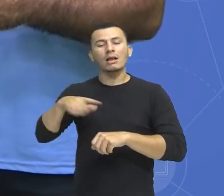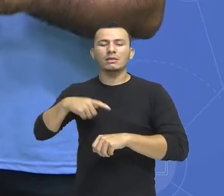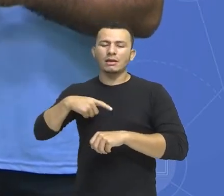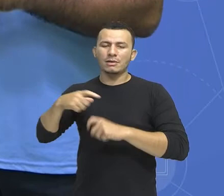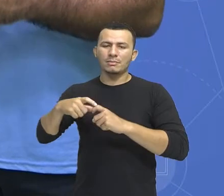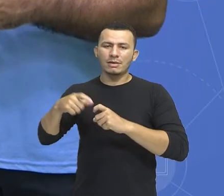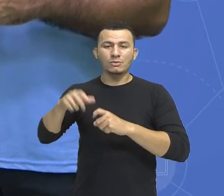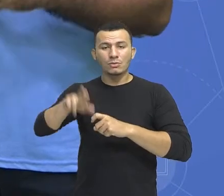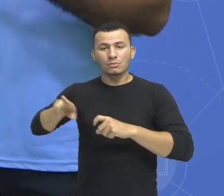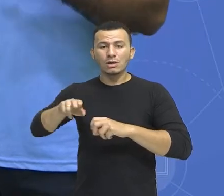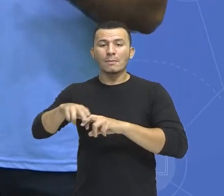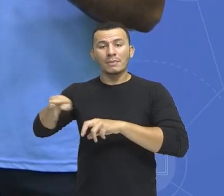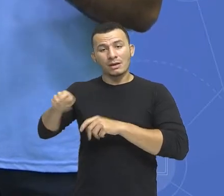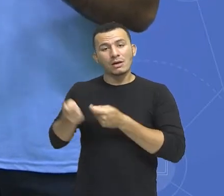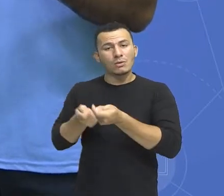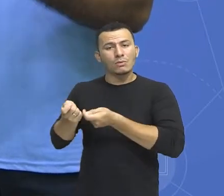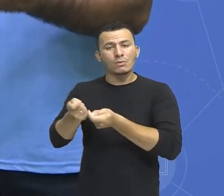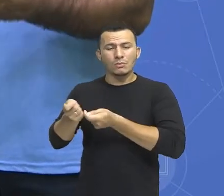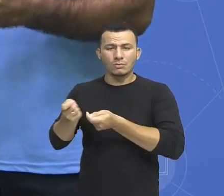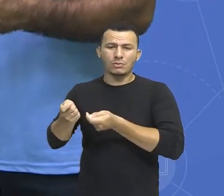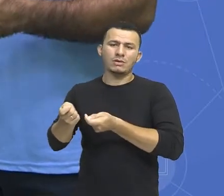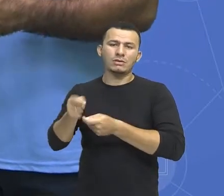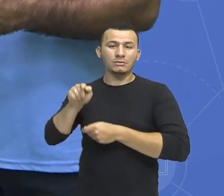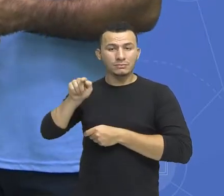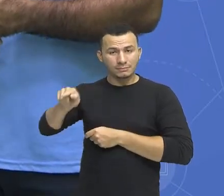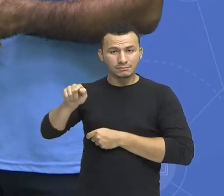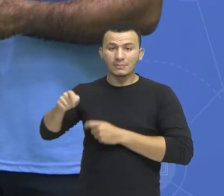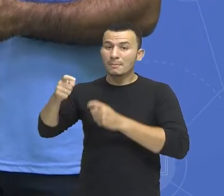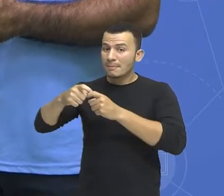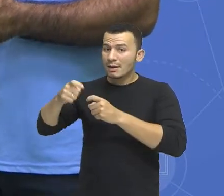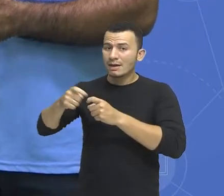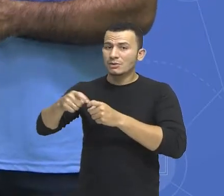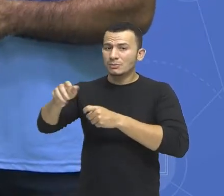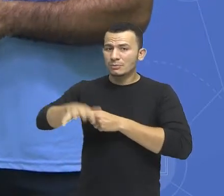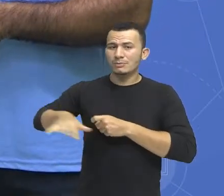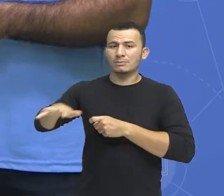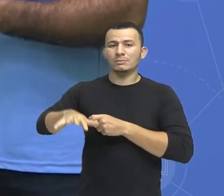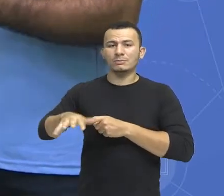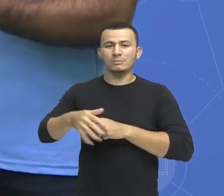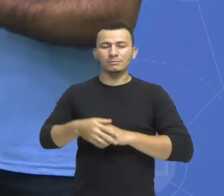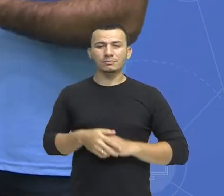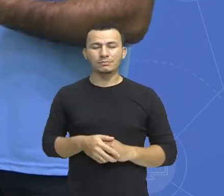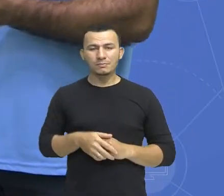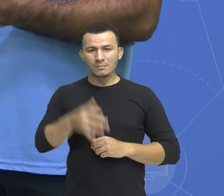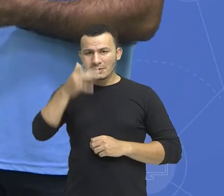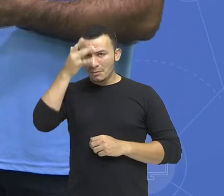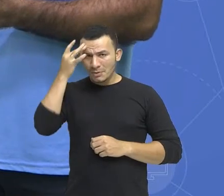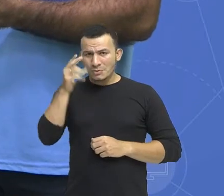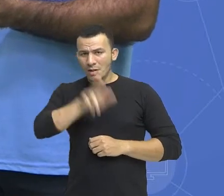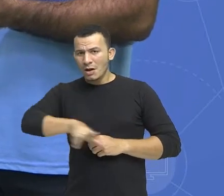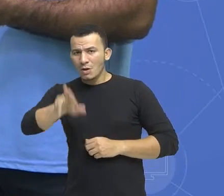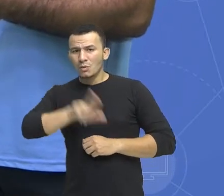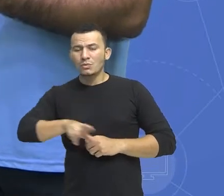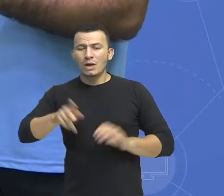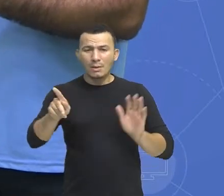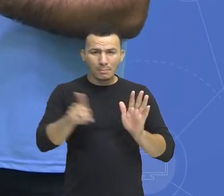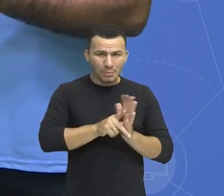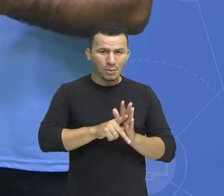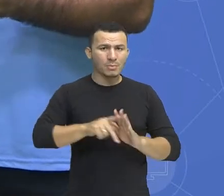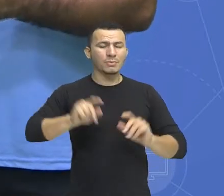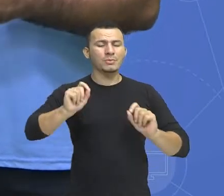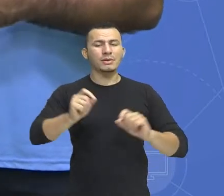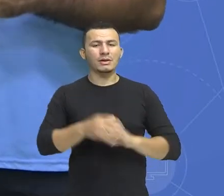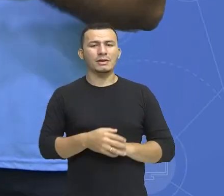anabolizantes justamente para solucionar problemas médicos. Agora, você utilizar isso daqui